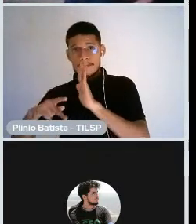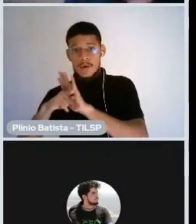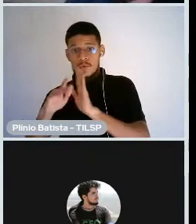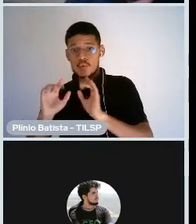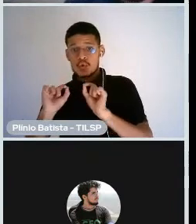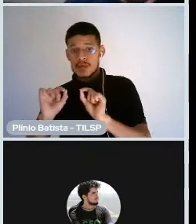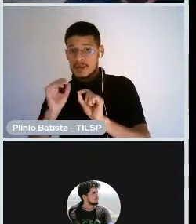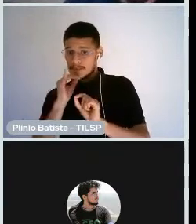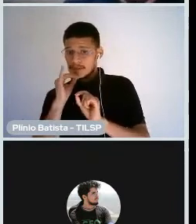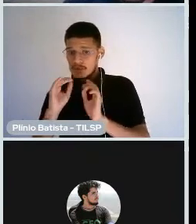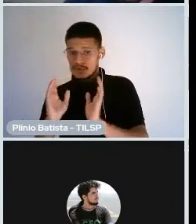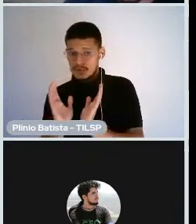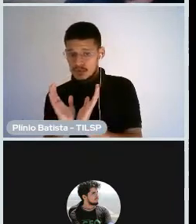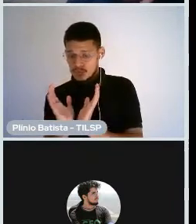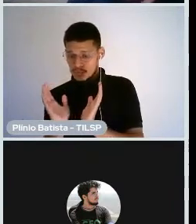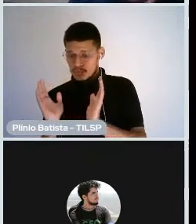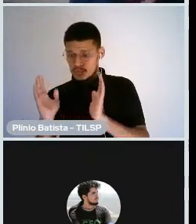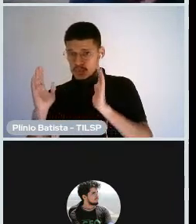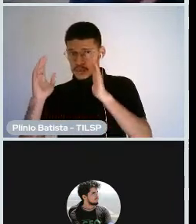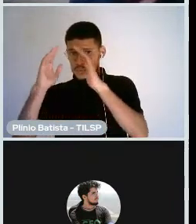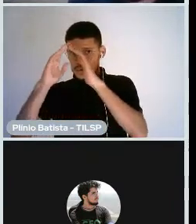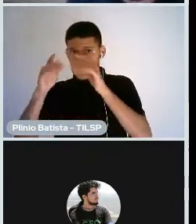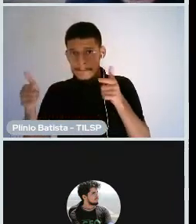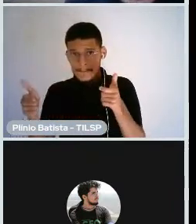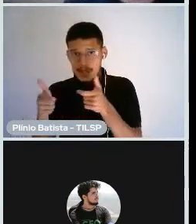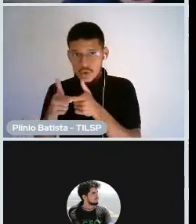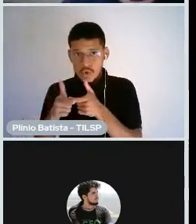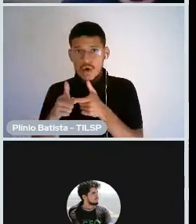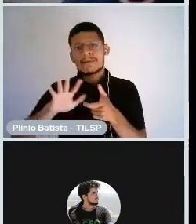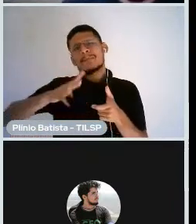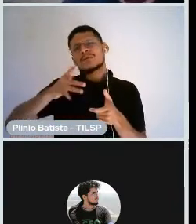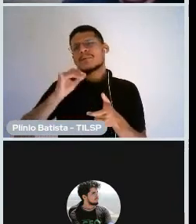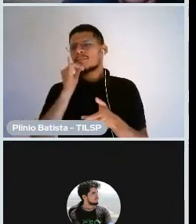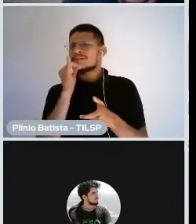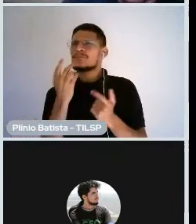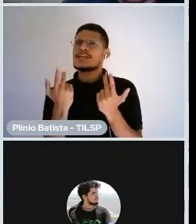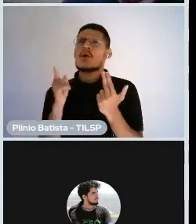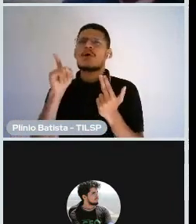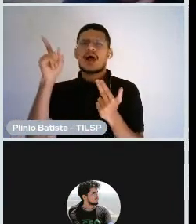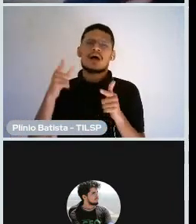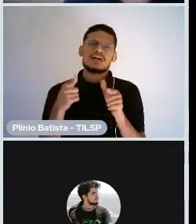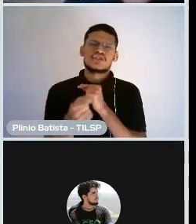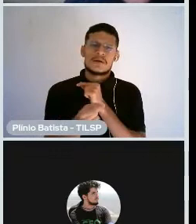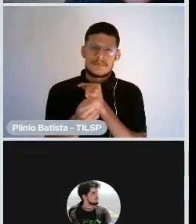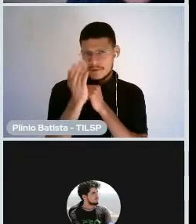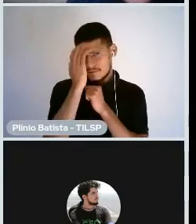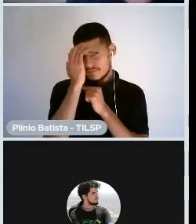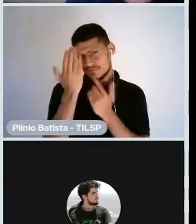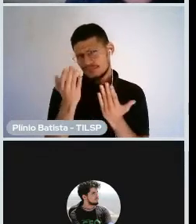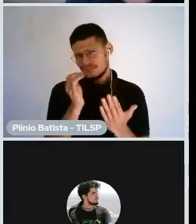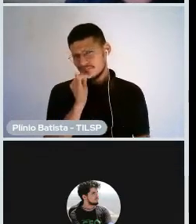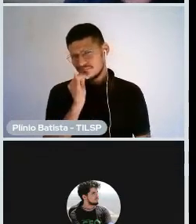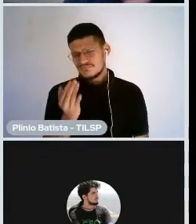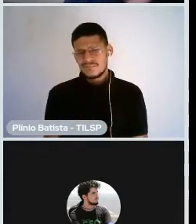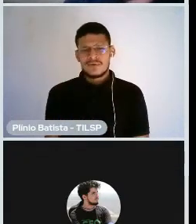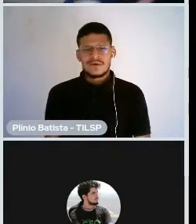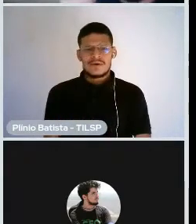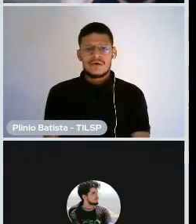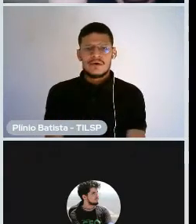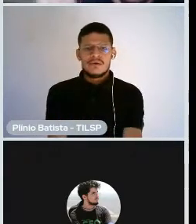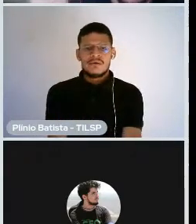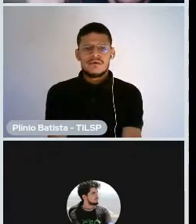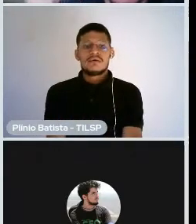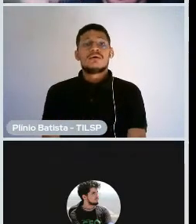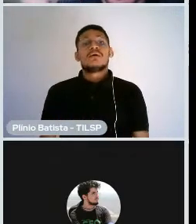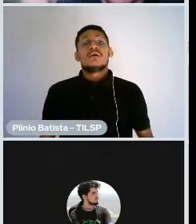e mortalidade bem menor, que aí já é mais próxima do que a gente vê no Japão, por exemplo. Tá? E